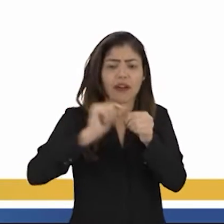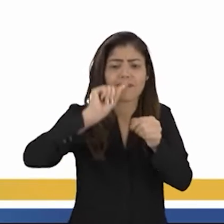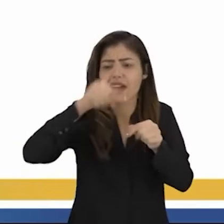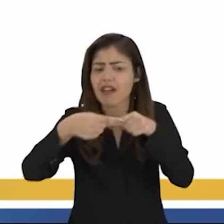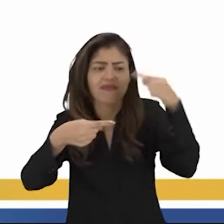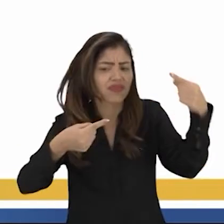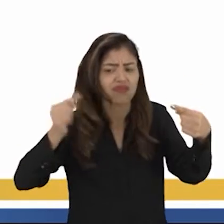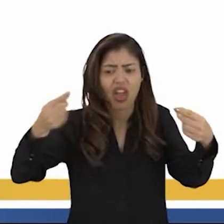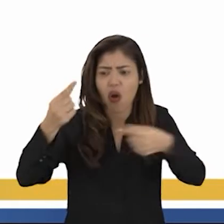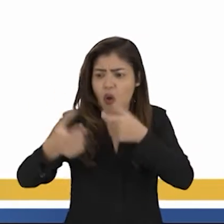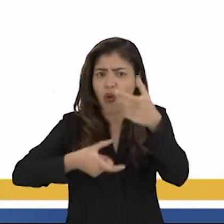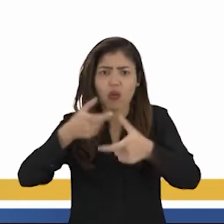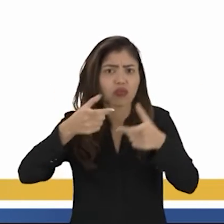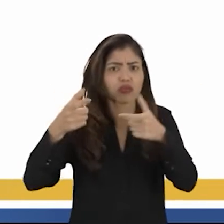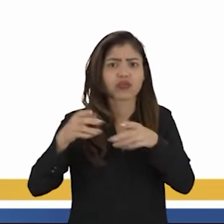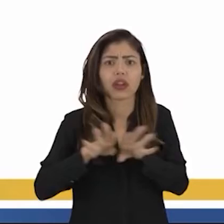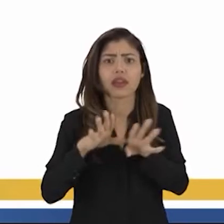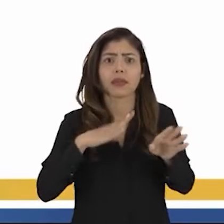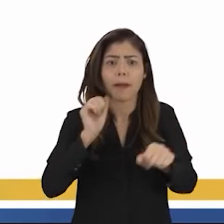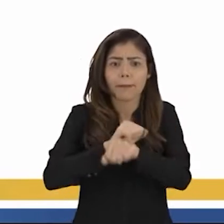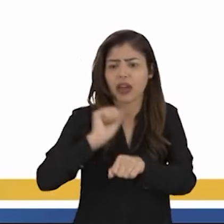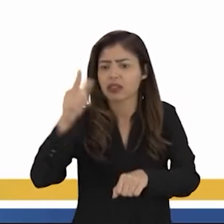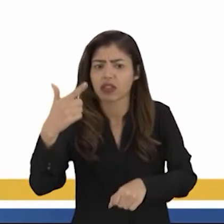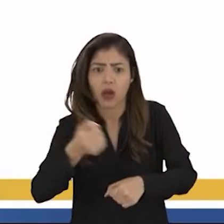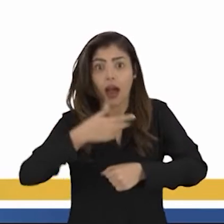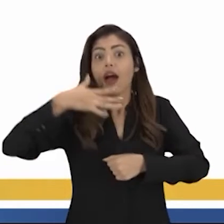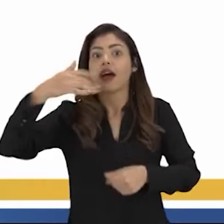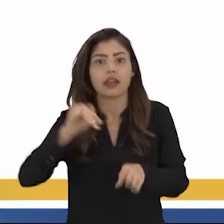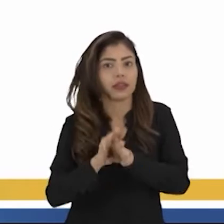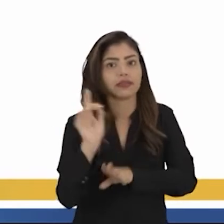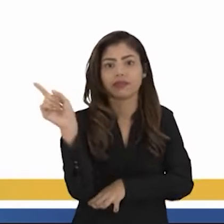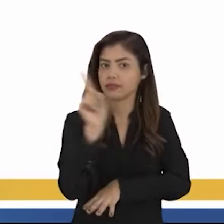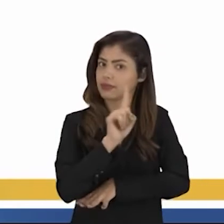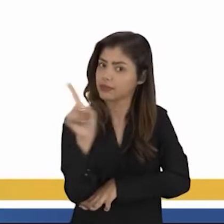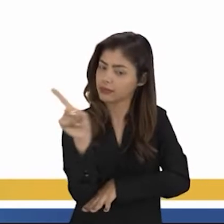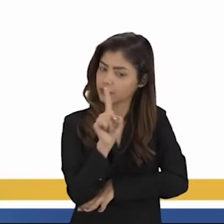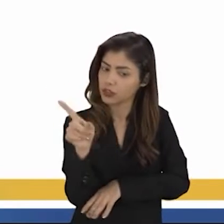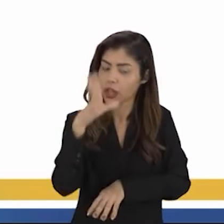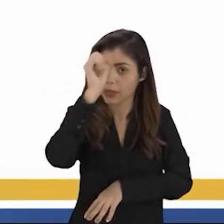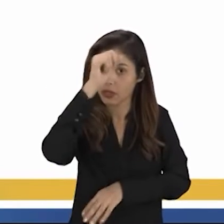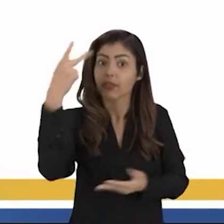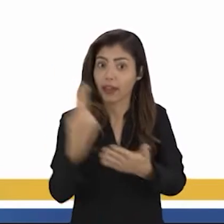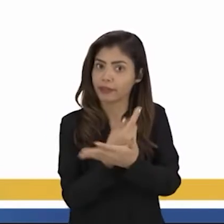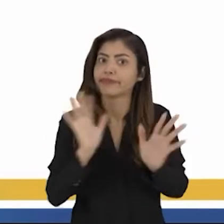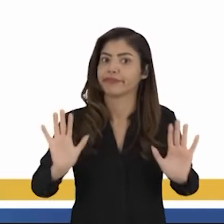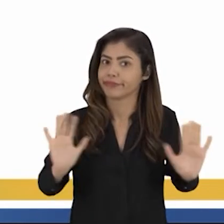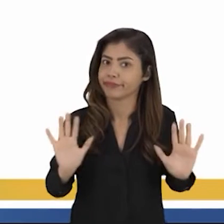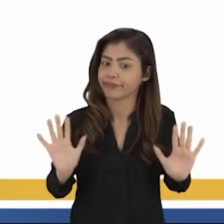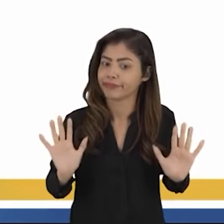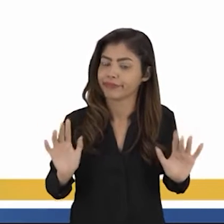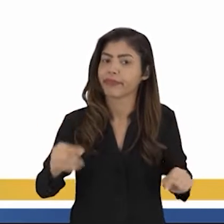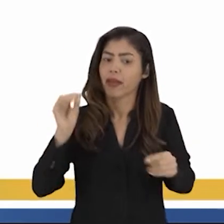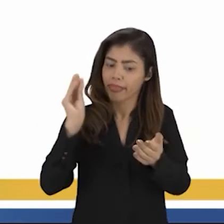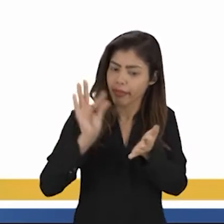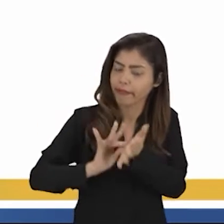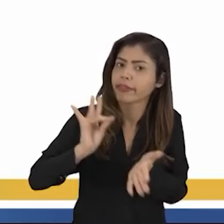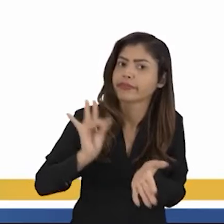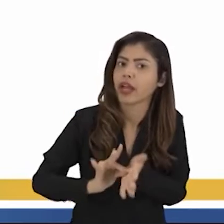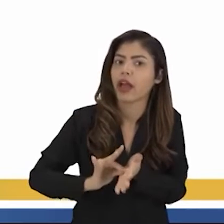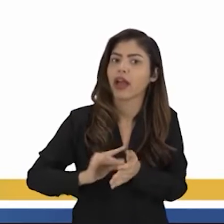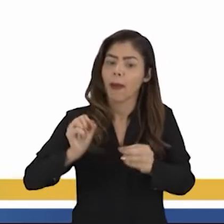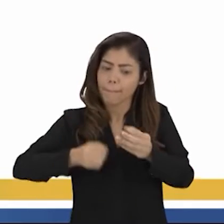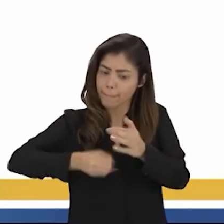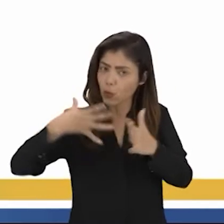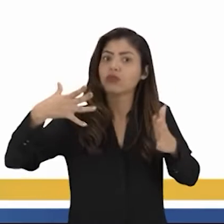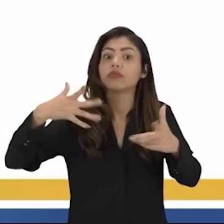coloco isso, professora? É só para dar uma pausa e eu tomar um ar? Não, se você aprendeu que é só para isso, está errado. Tá bom? Na verdade, ela serve